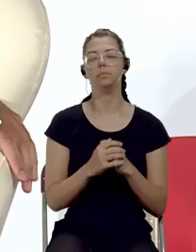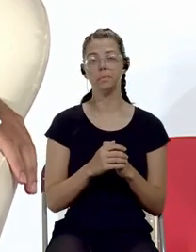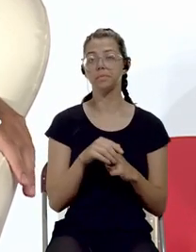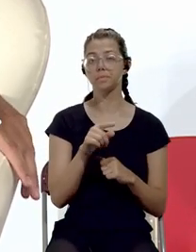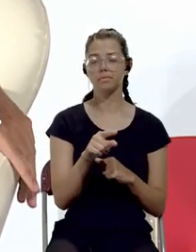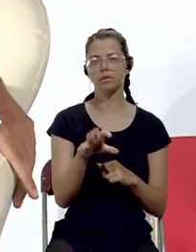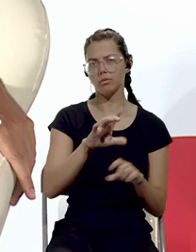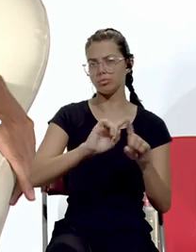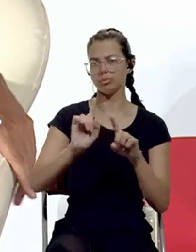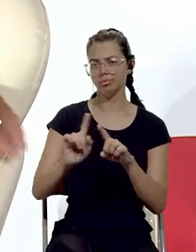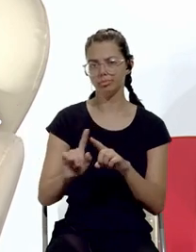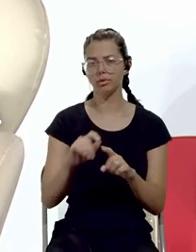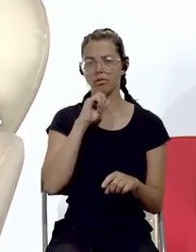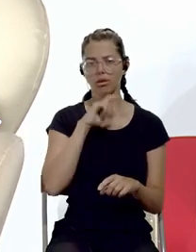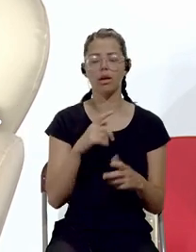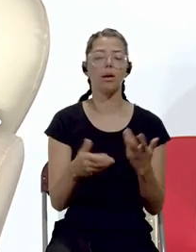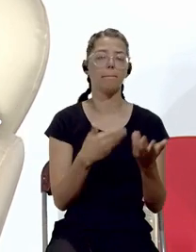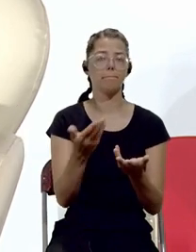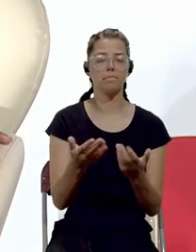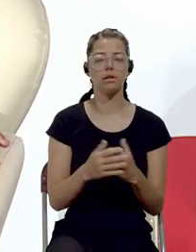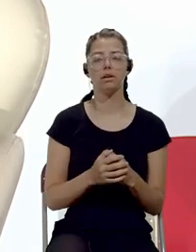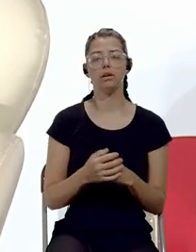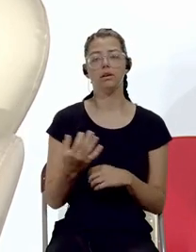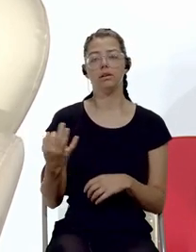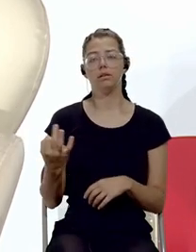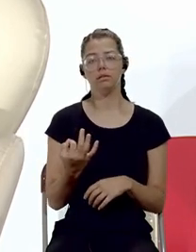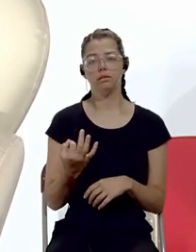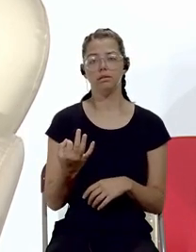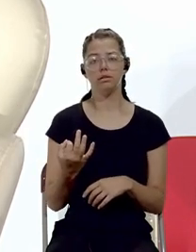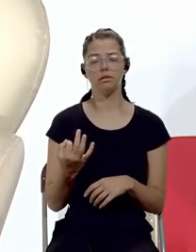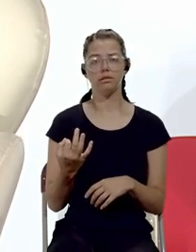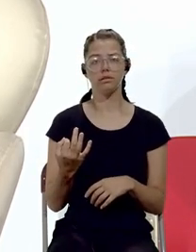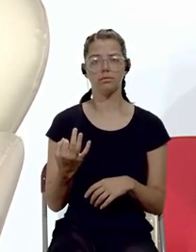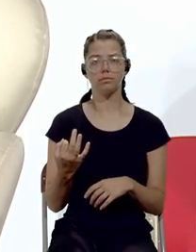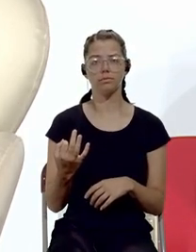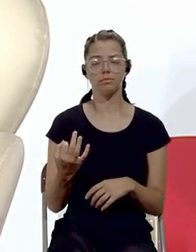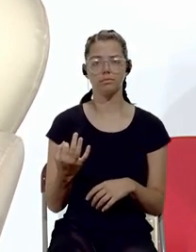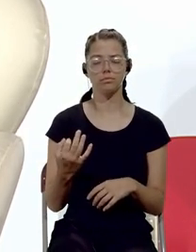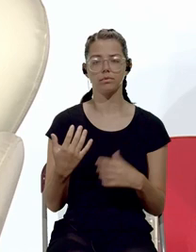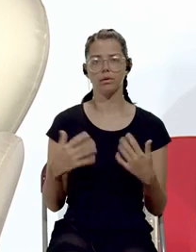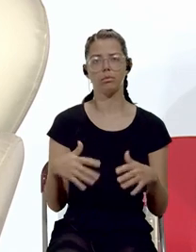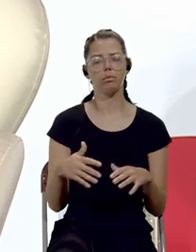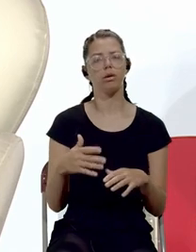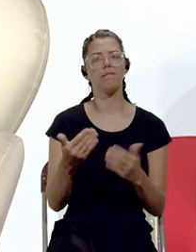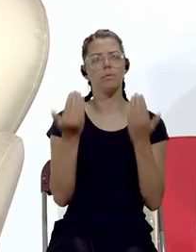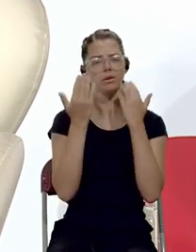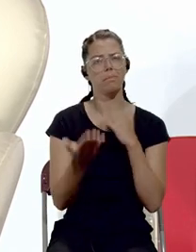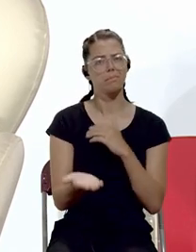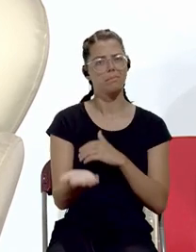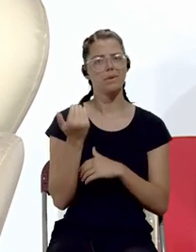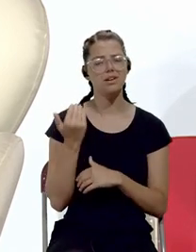há várias formas de o fazer. De facto, é uma carência muito grande a falta de informação que nós